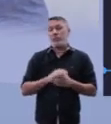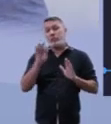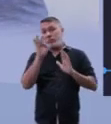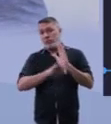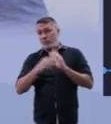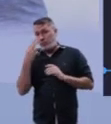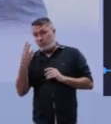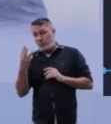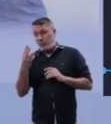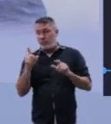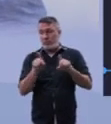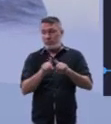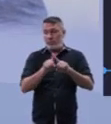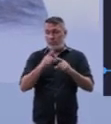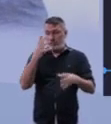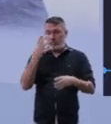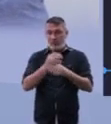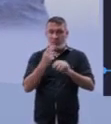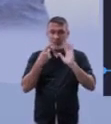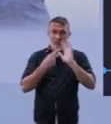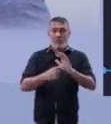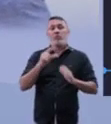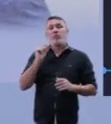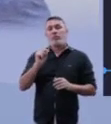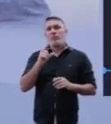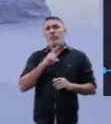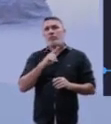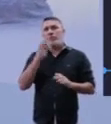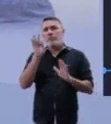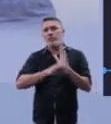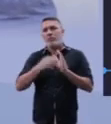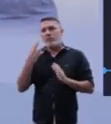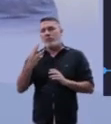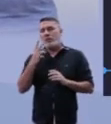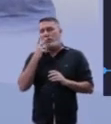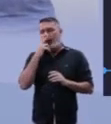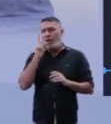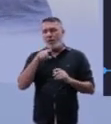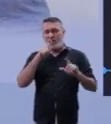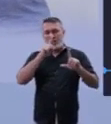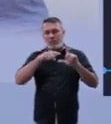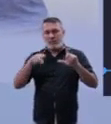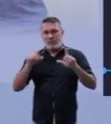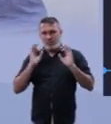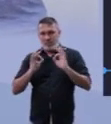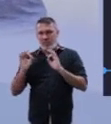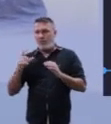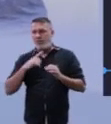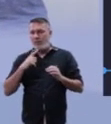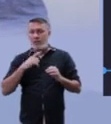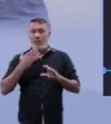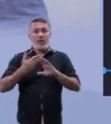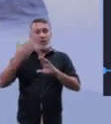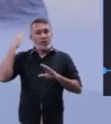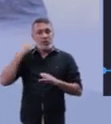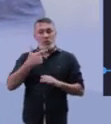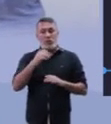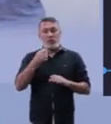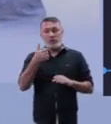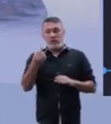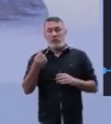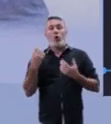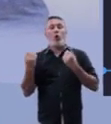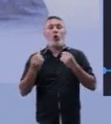moderadores. O texto 3 é o que nós apresentamos para vocês, ele parece ali, mostra um infográfico que mostra as estatísticas